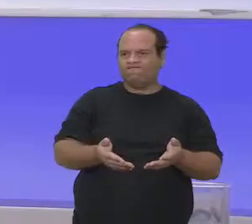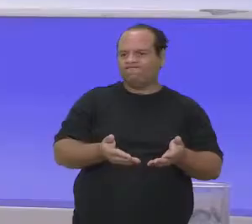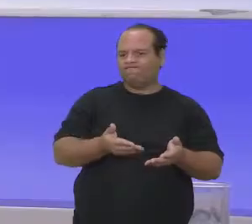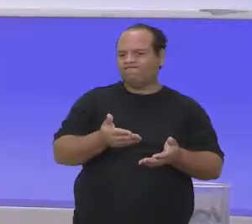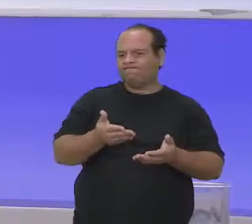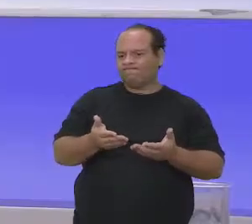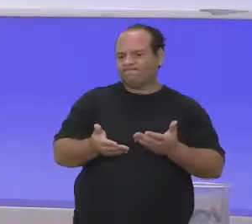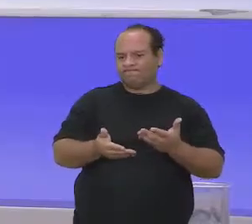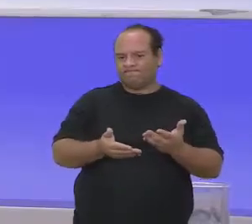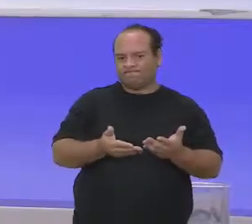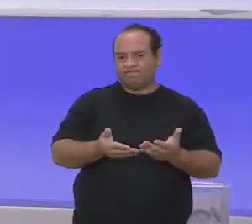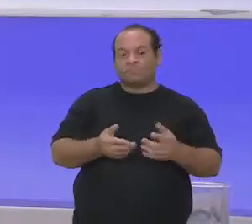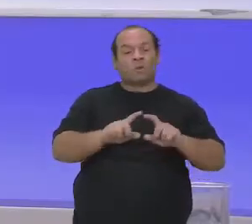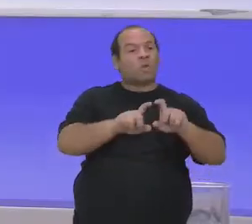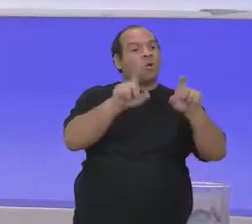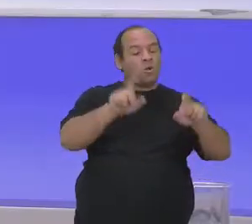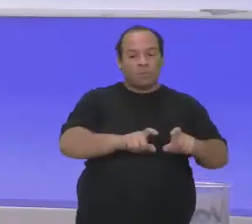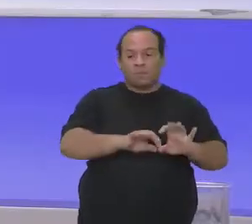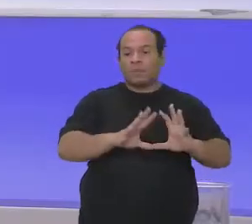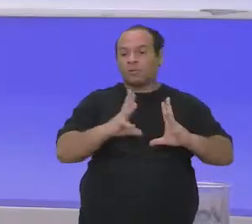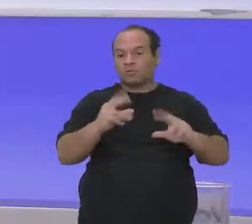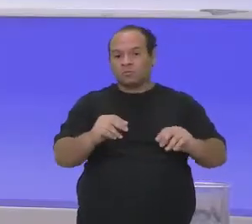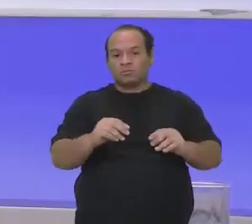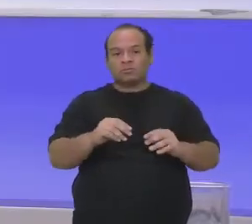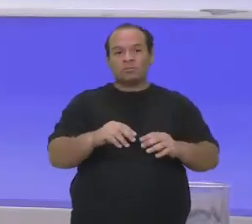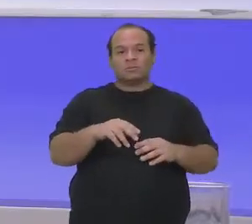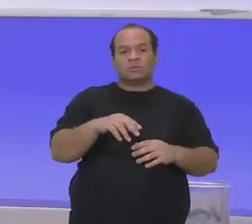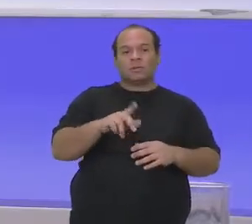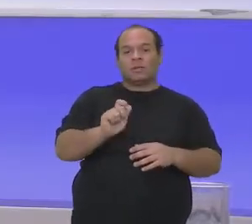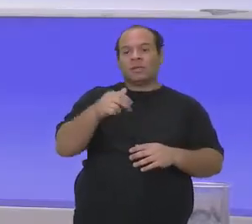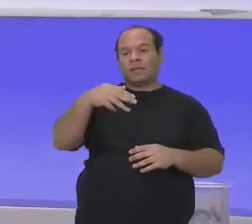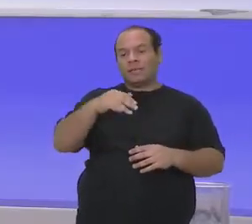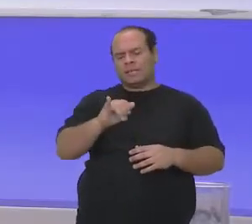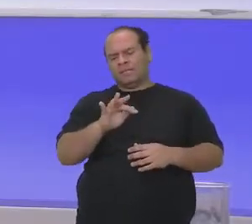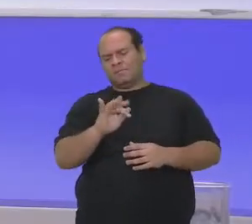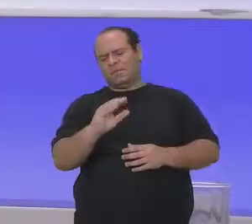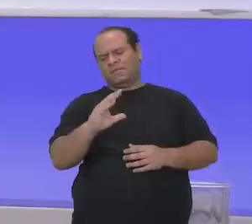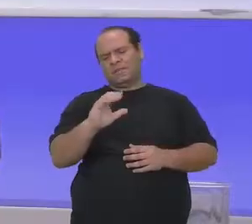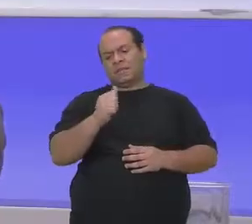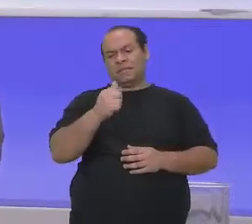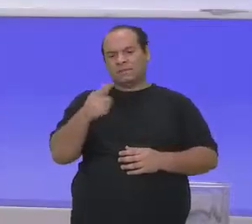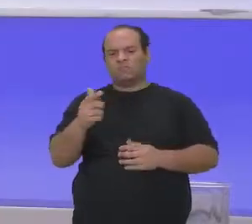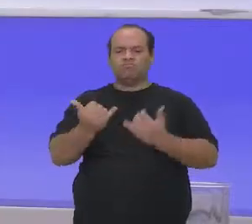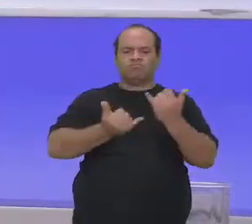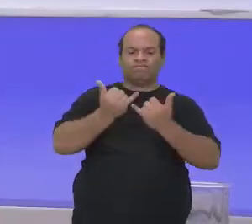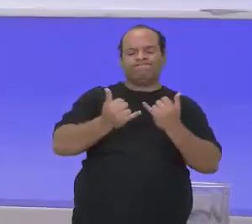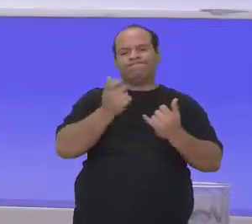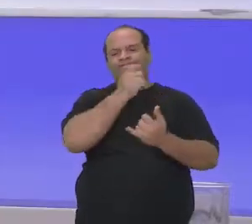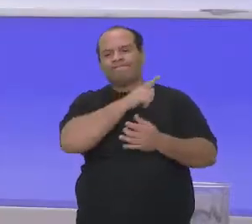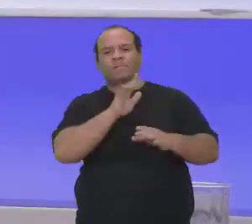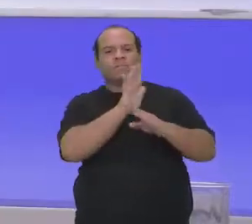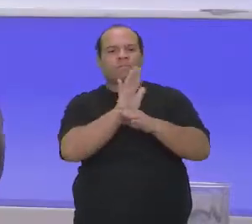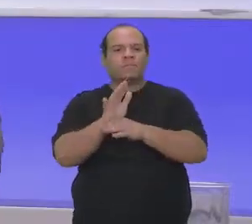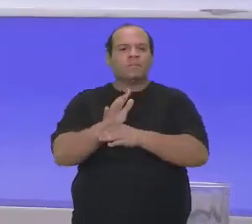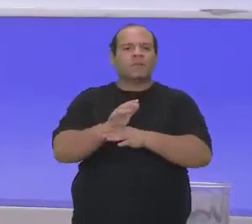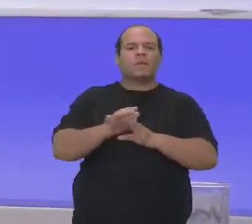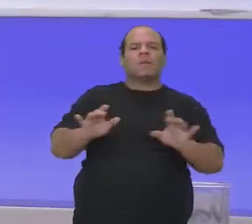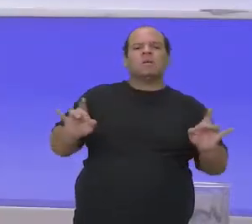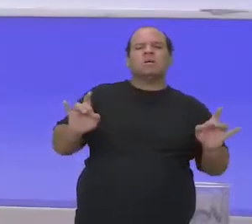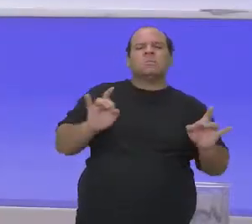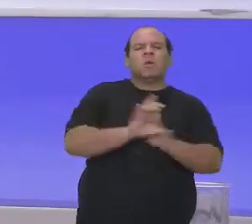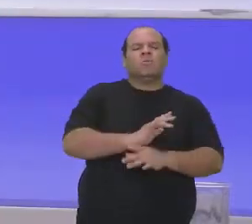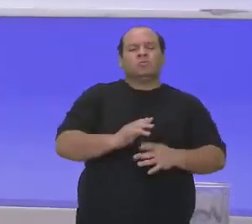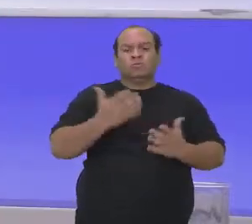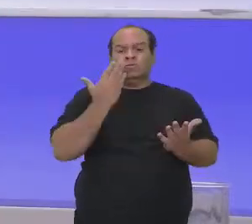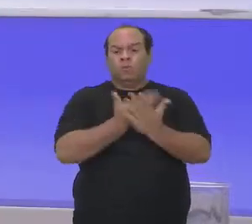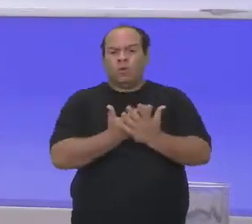como é que fala? Computador disponível em sala de aula. Gente, a gamificação ela é ótima. Você pode fazer, depois de uma aula de caminhos de energia,